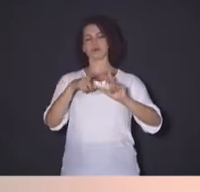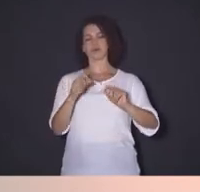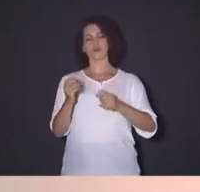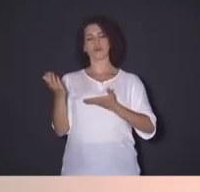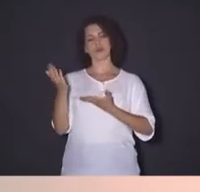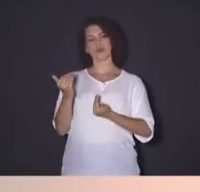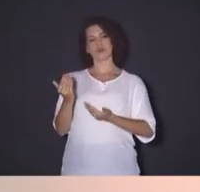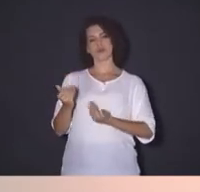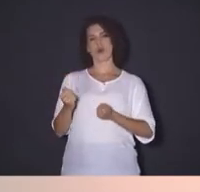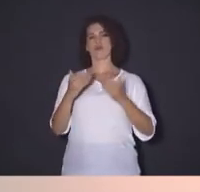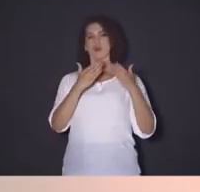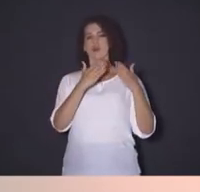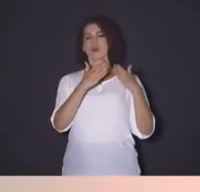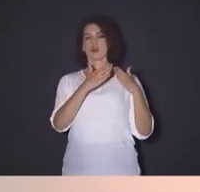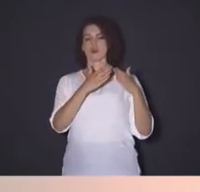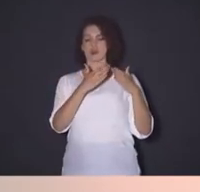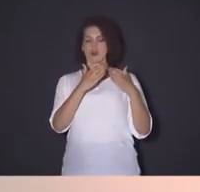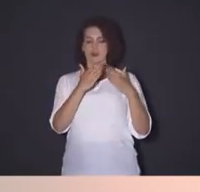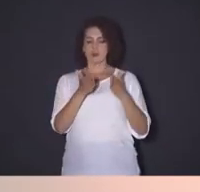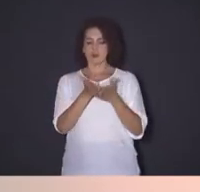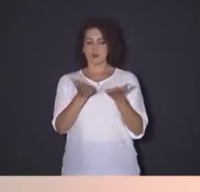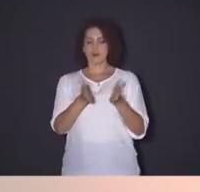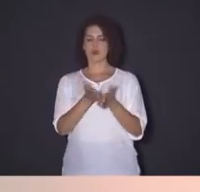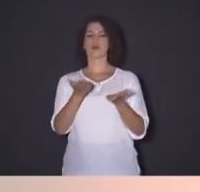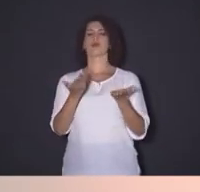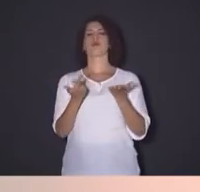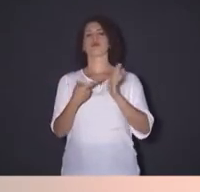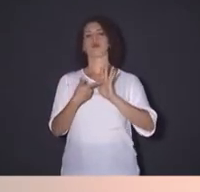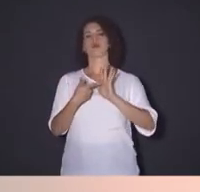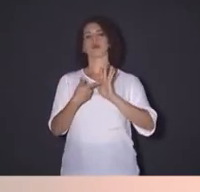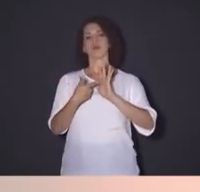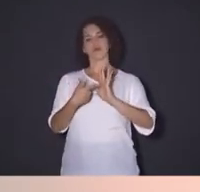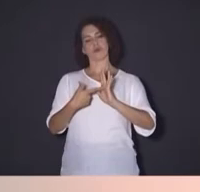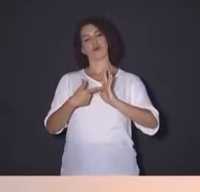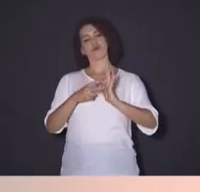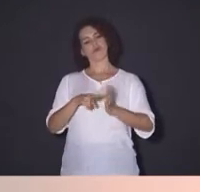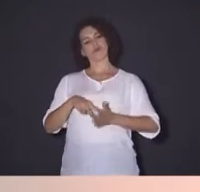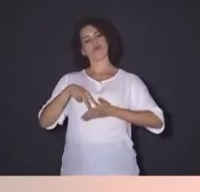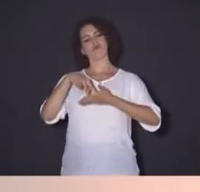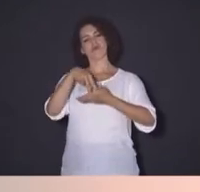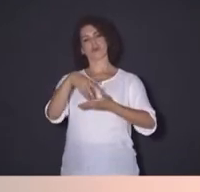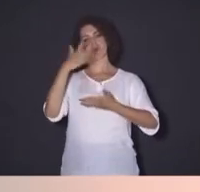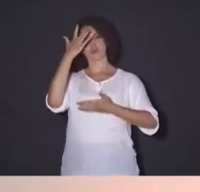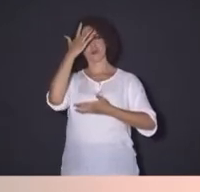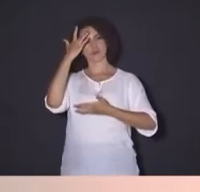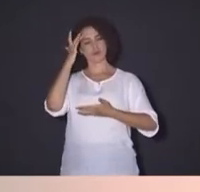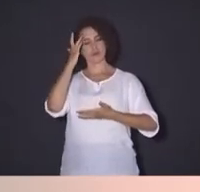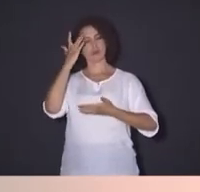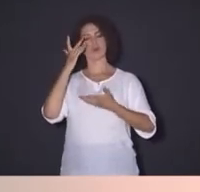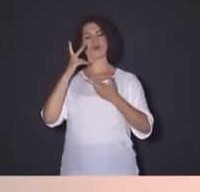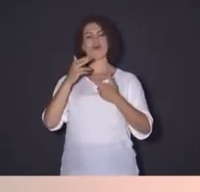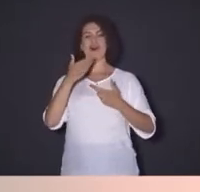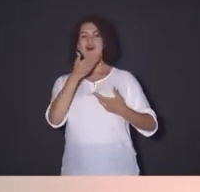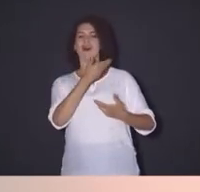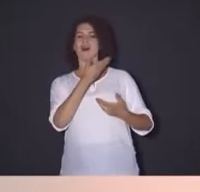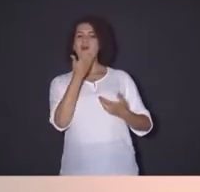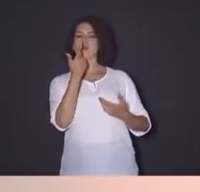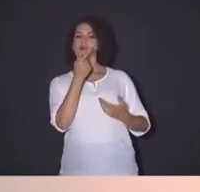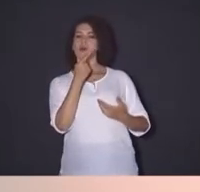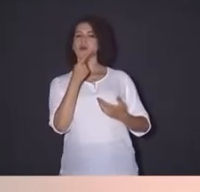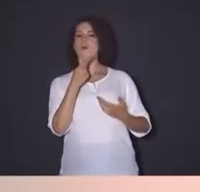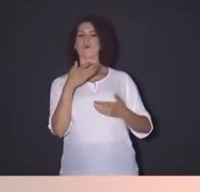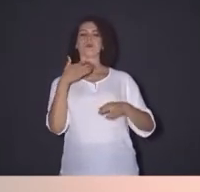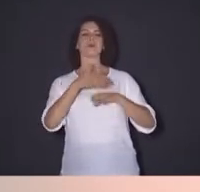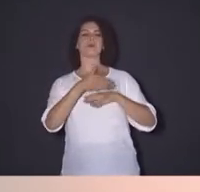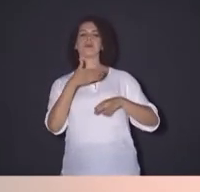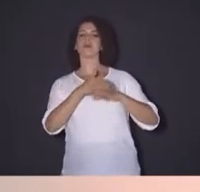mulheres negras, tenham essa oportunidade, porque, como o Amy falou mesmo, para ter assim, esse acesso à tecnologia, porque, quando eu